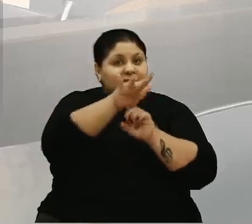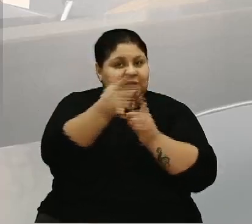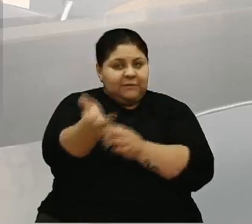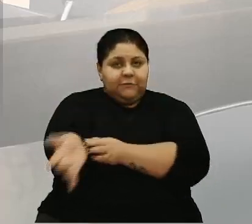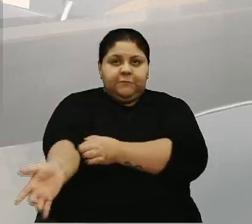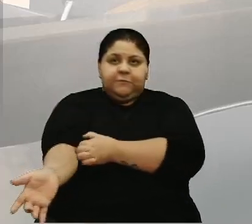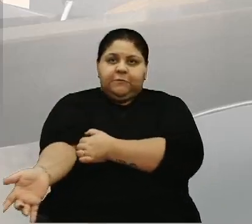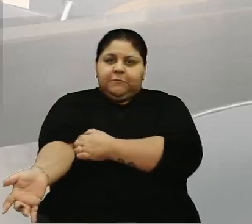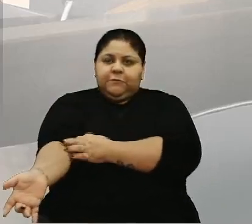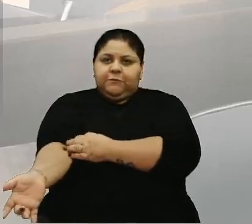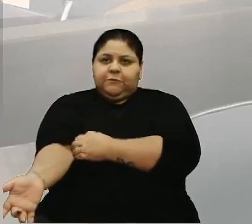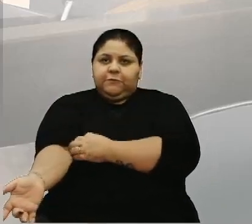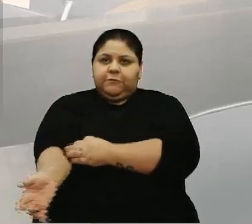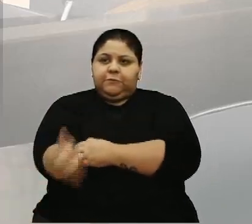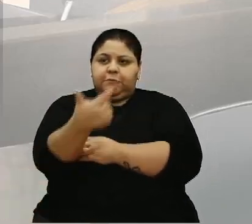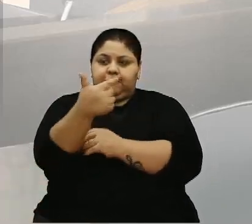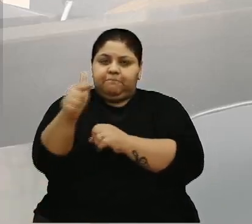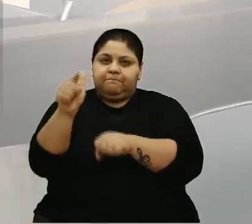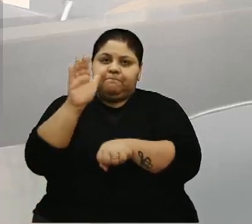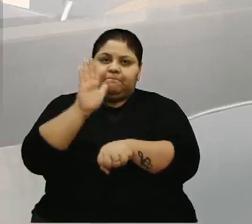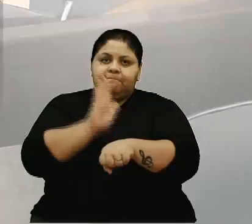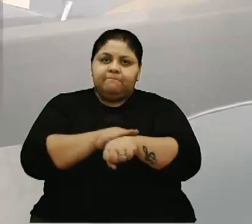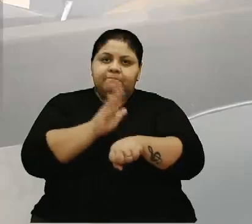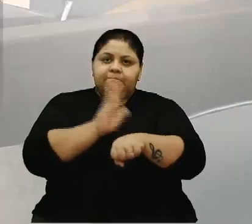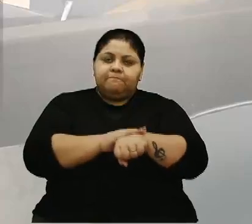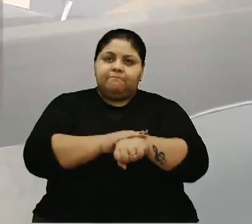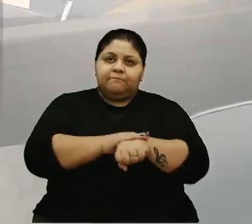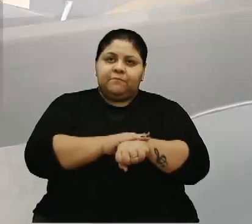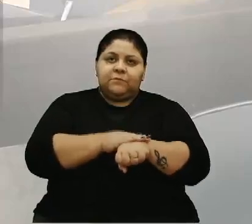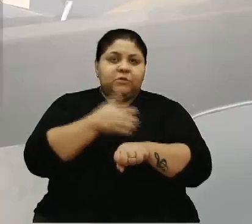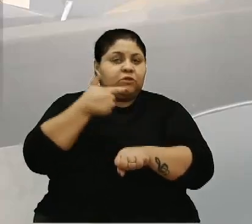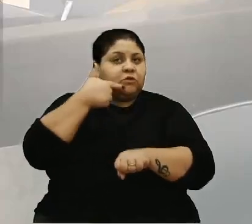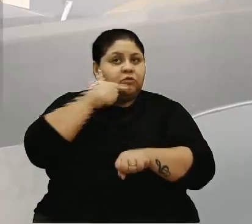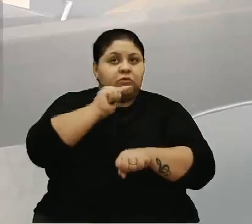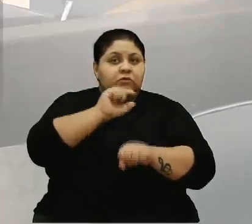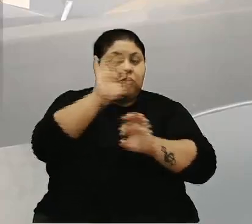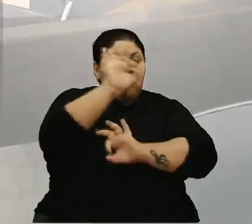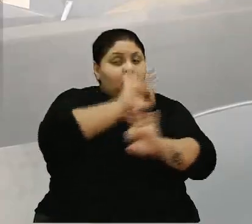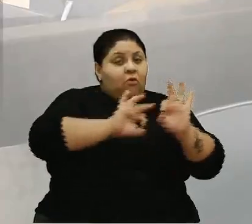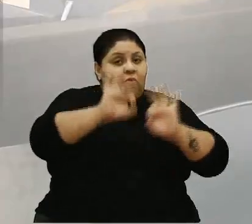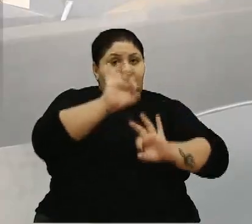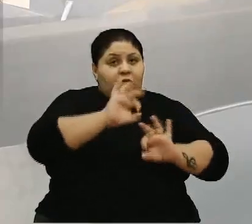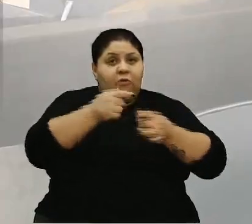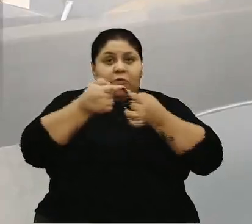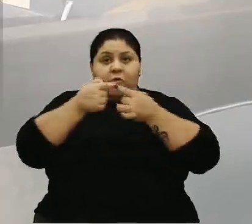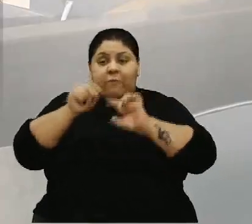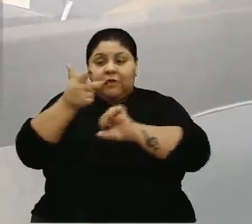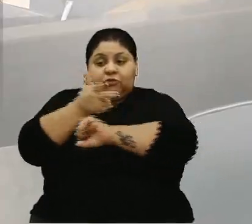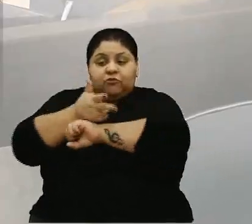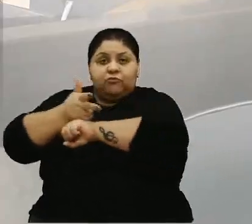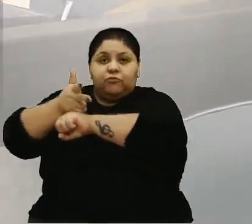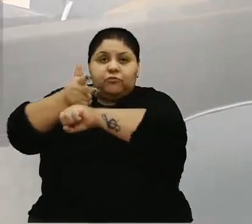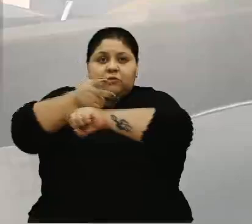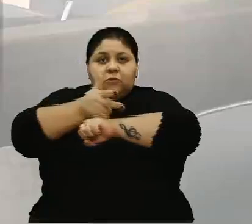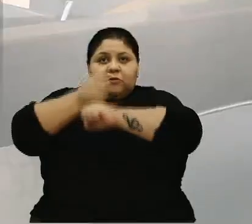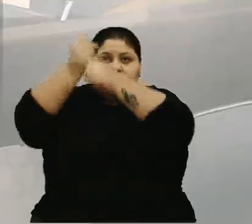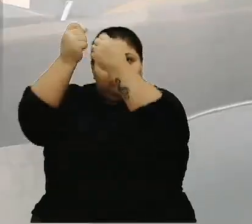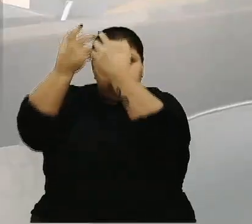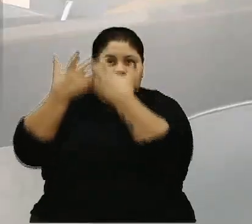Então, em outro momento eu vou trazer aqui, que eu não consegui ainda montar, mais um vídeo